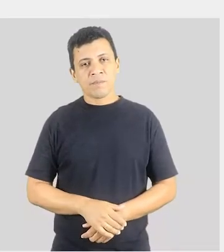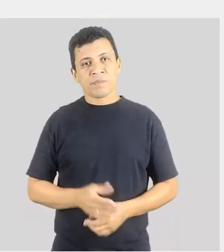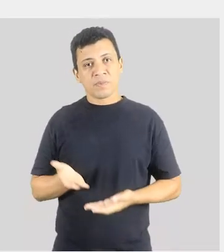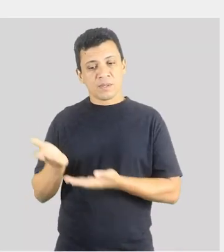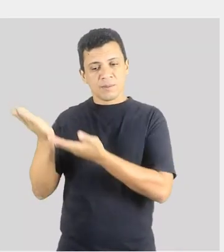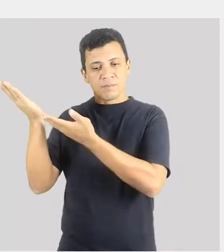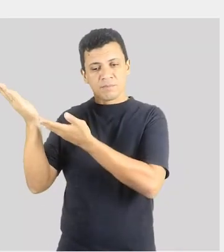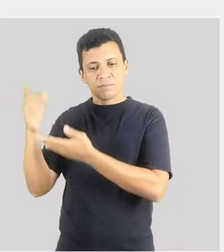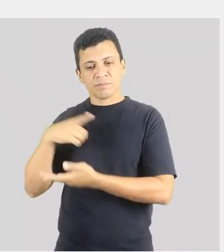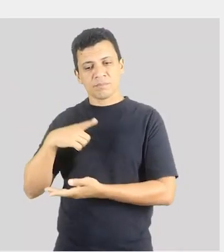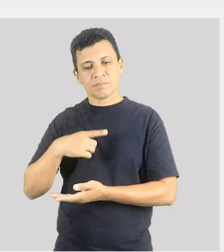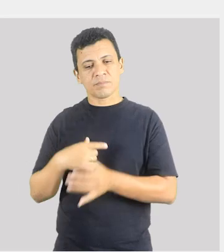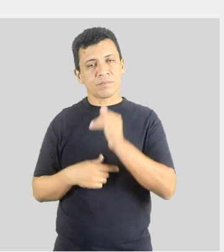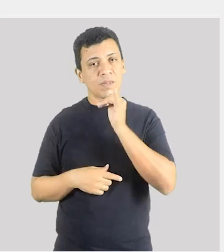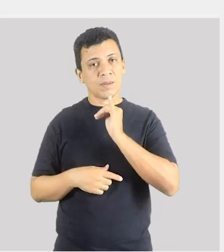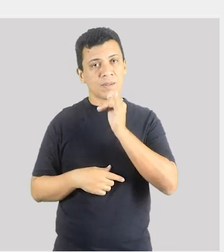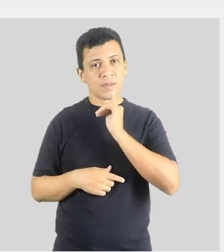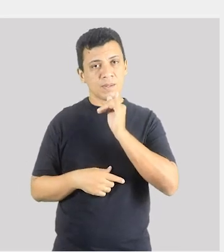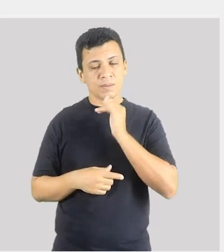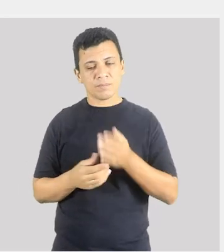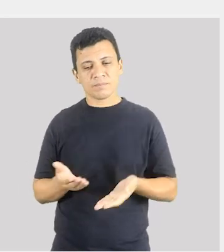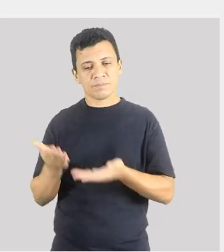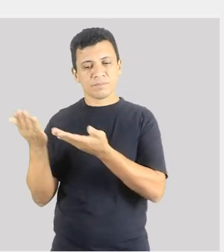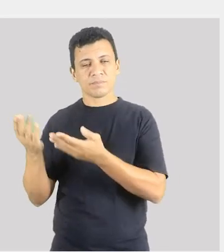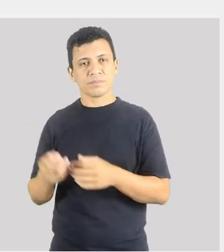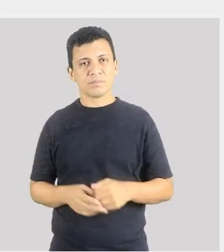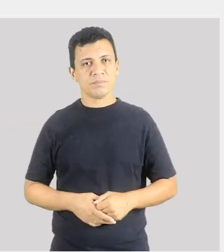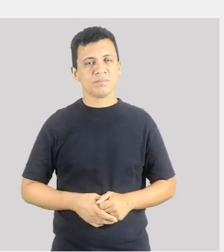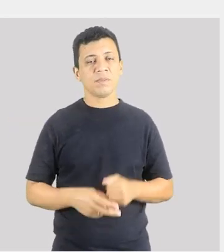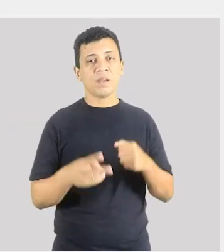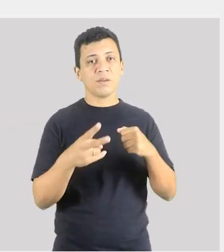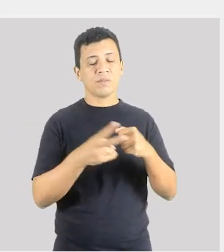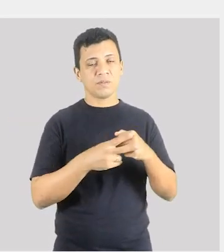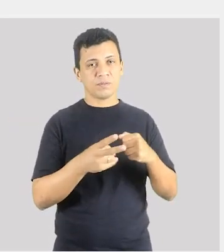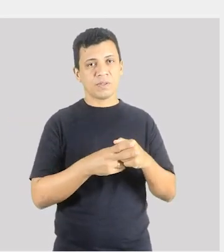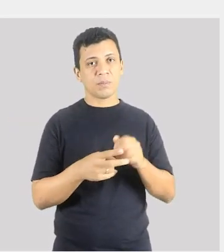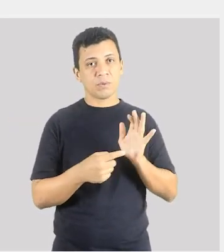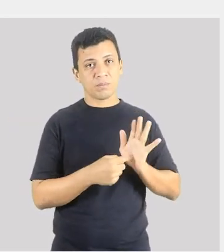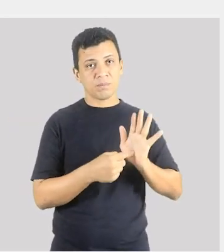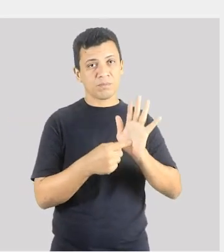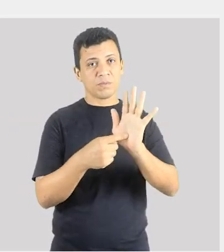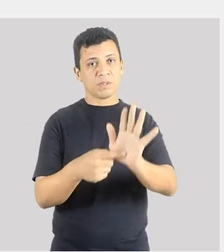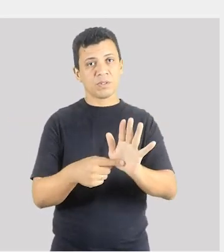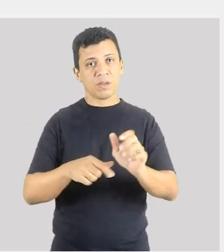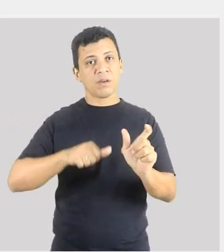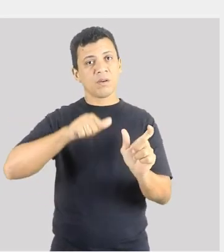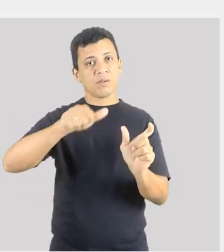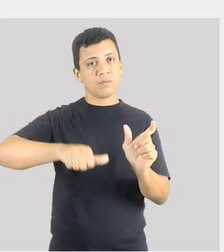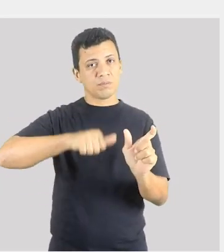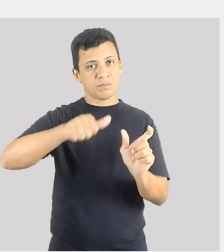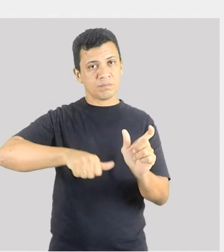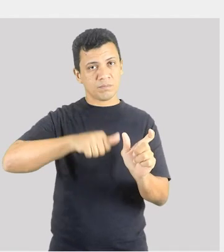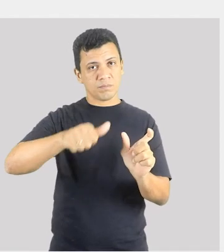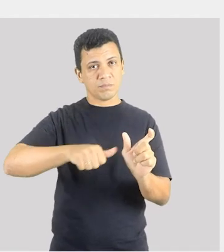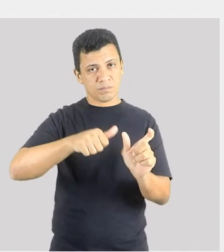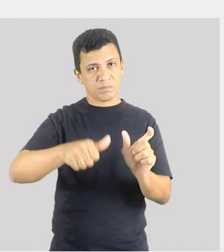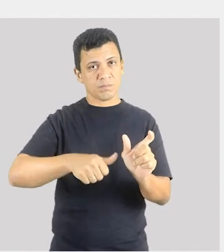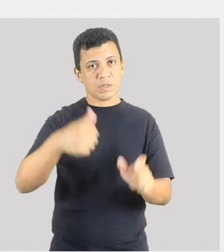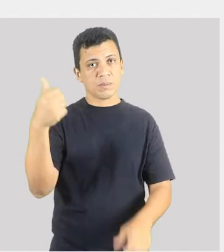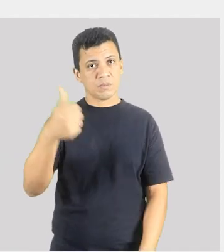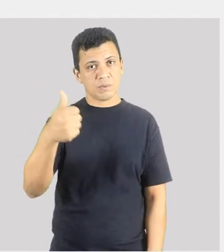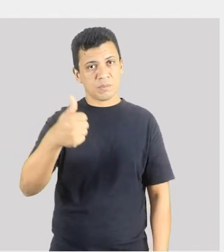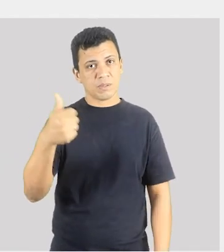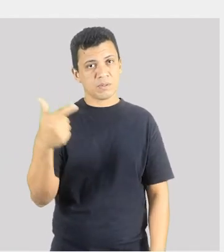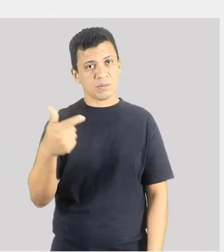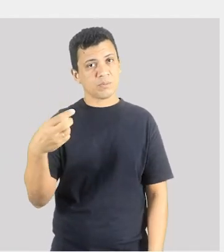observações aqui que eu coloquei no material nos verbos ela a vogal temática vai indicar a a a conjugação que